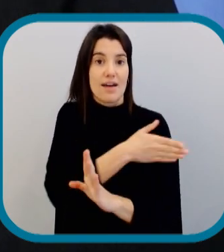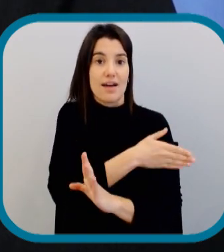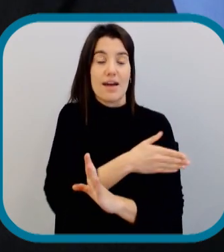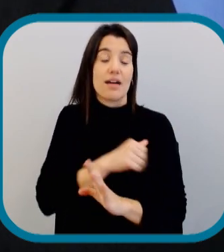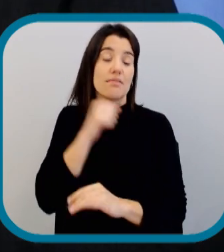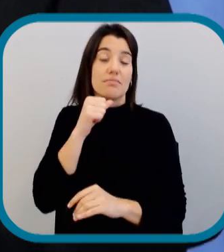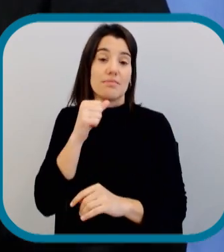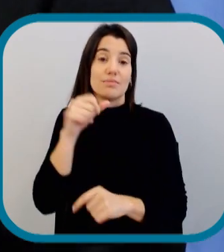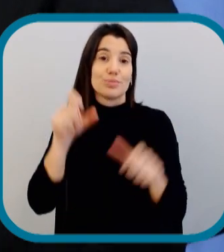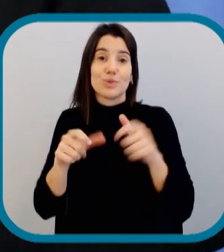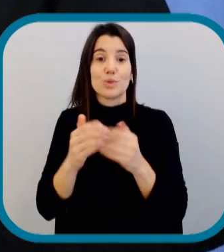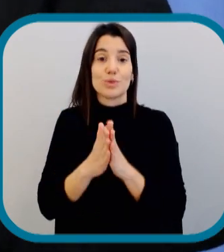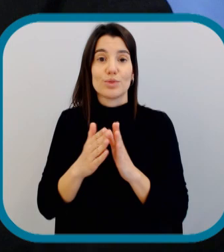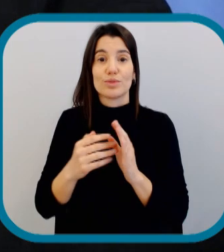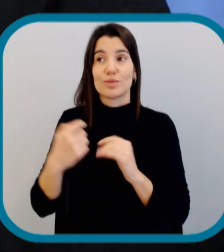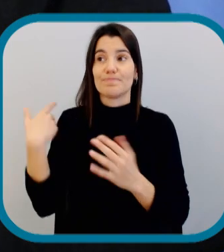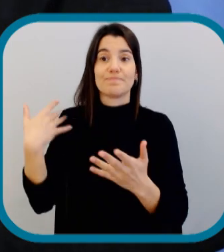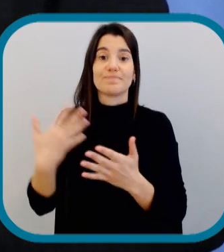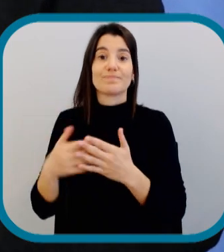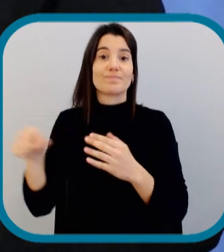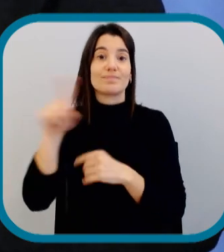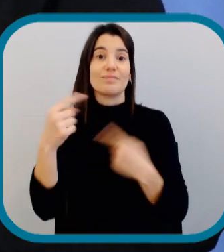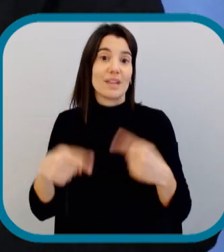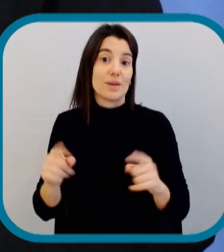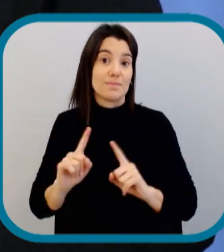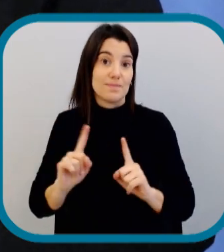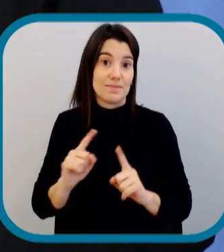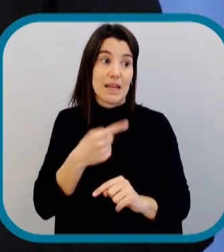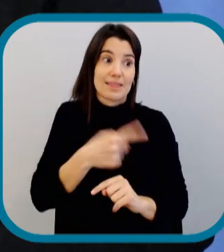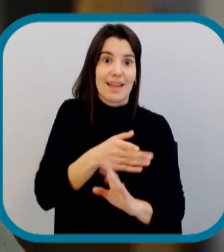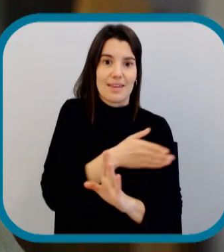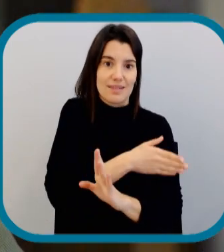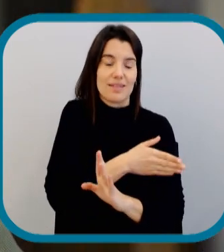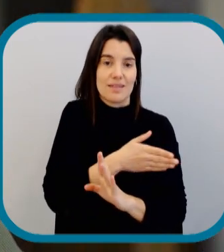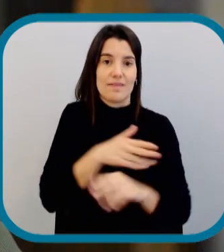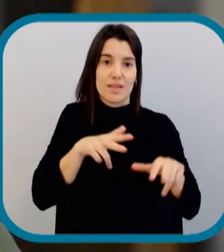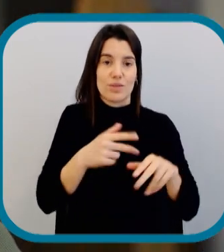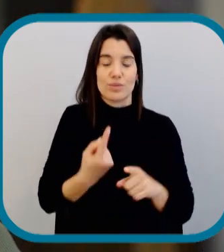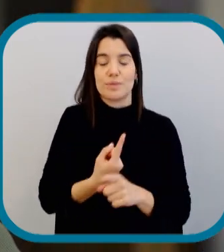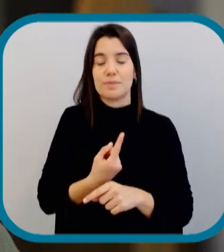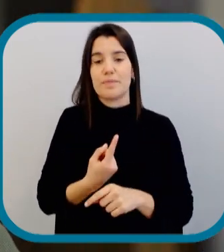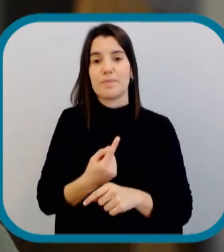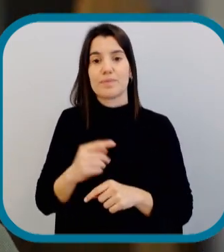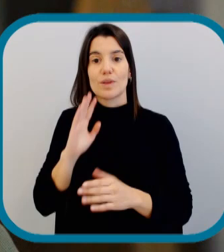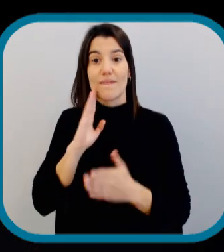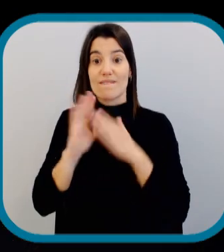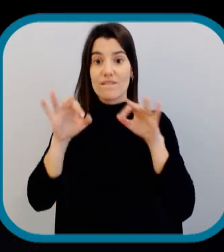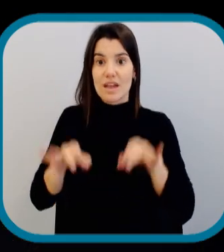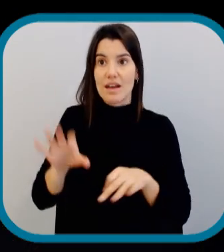normalmente não acontece com todas as personagens históricas que se pretendam retratar. Aquela representação